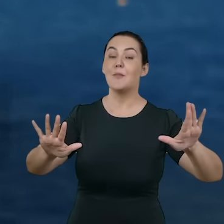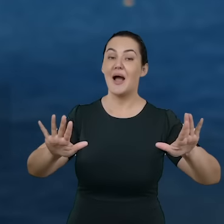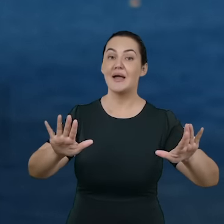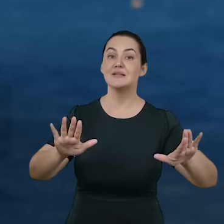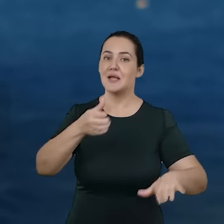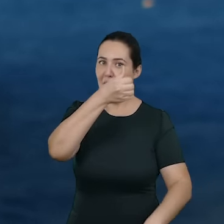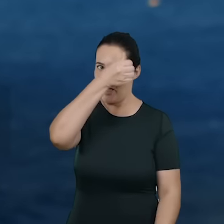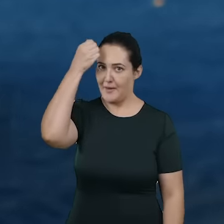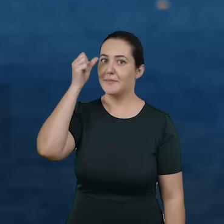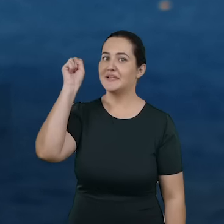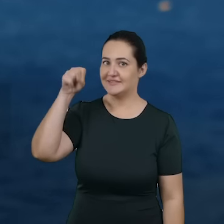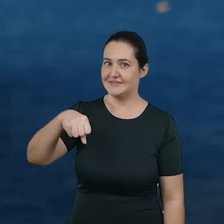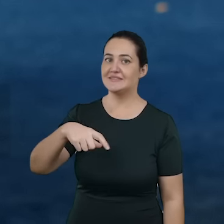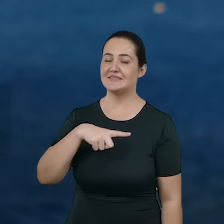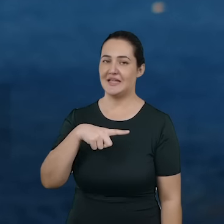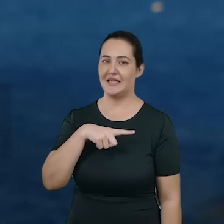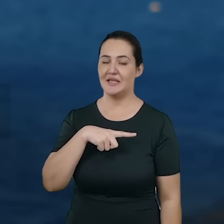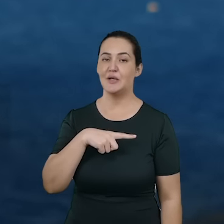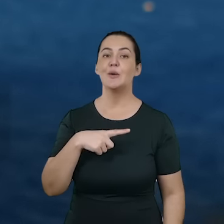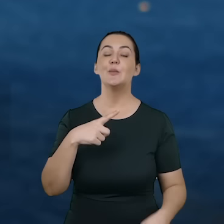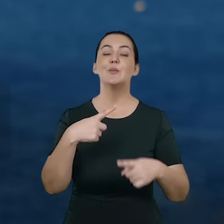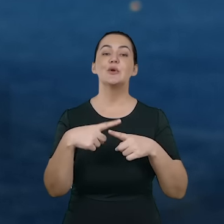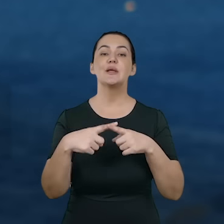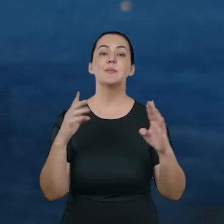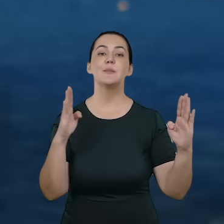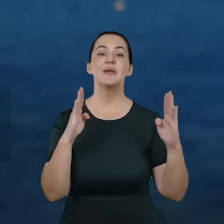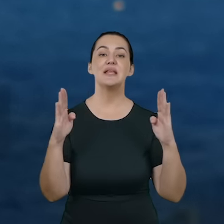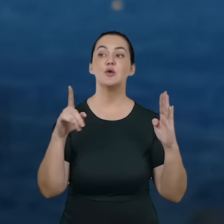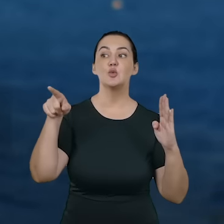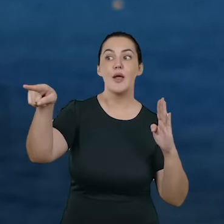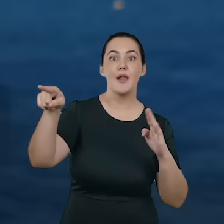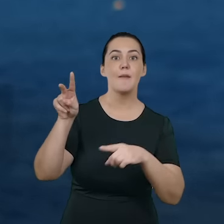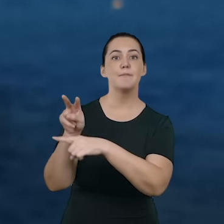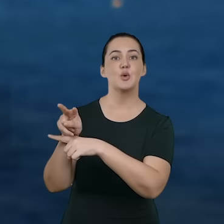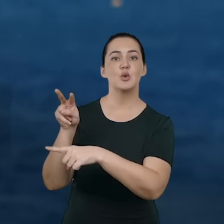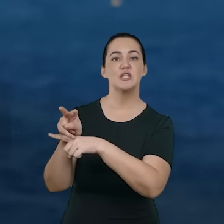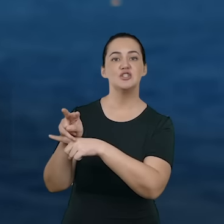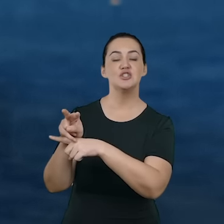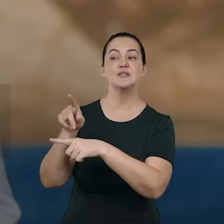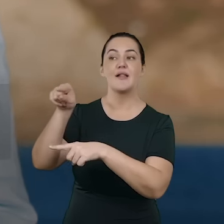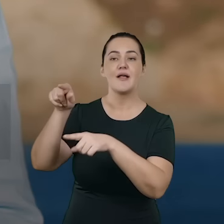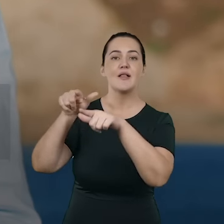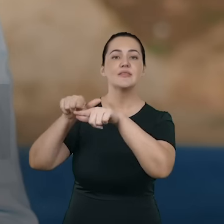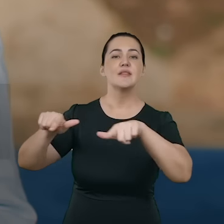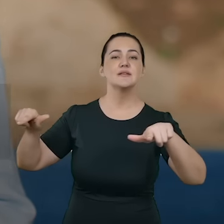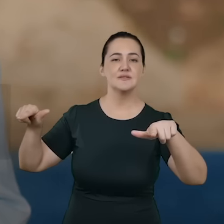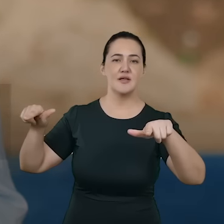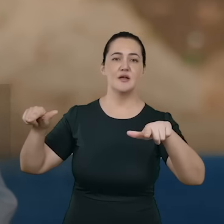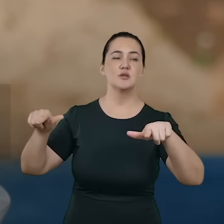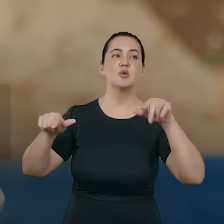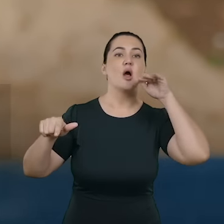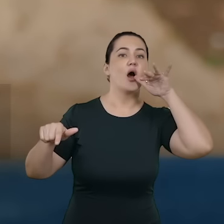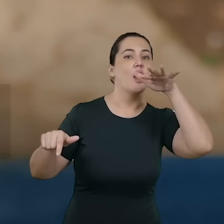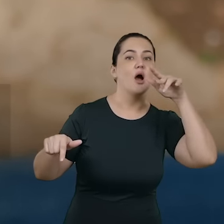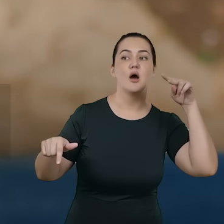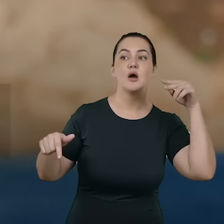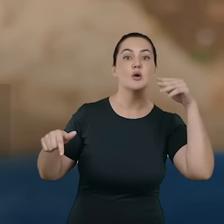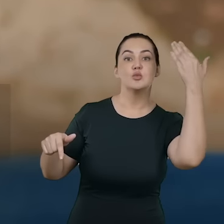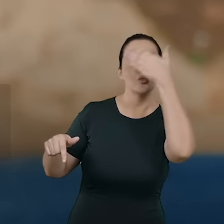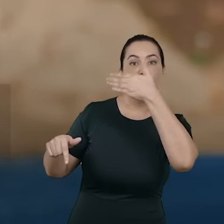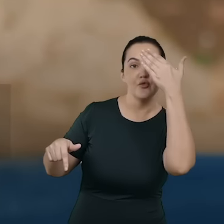sim. Quer ver? Quando vai falar do período em que a mulher estaria protegida no deserto, longe da vista do dragão